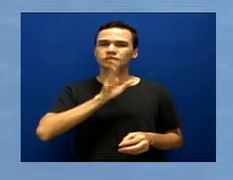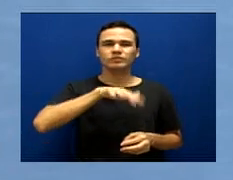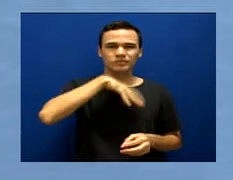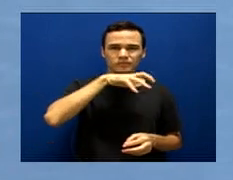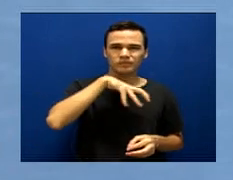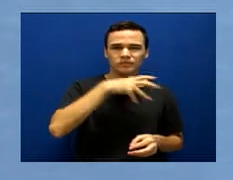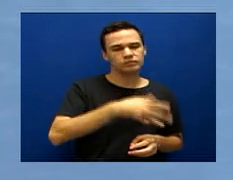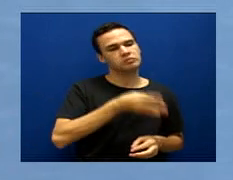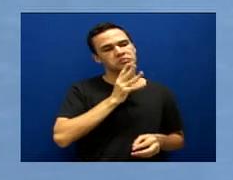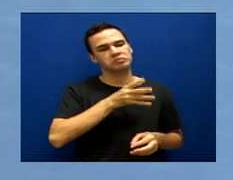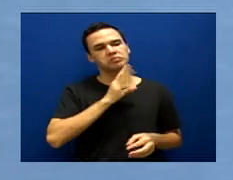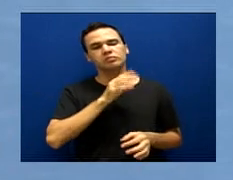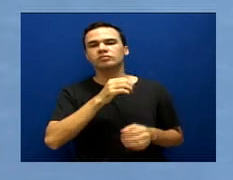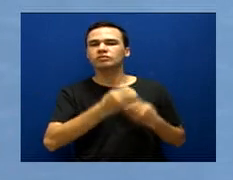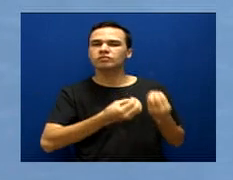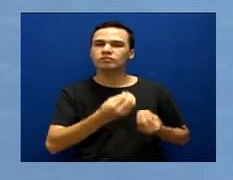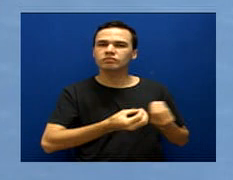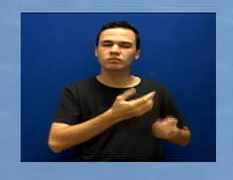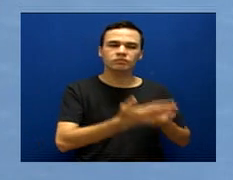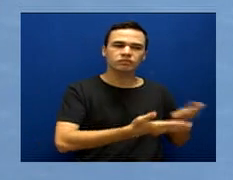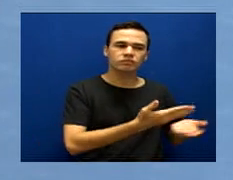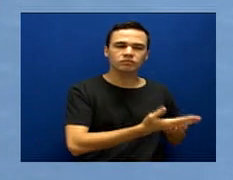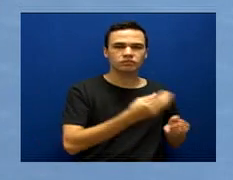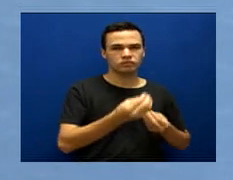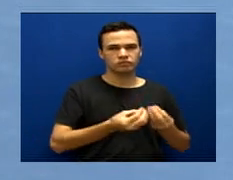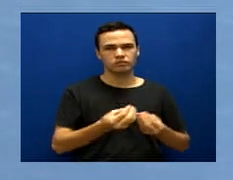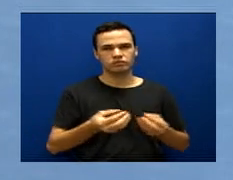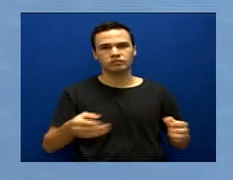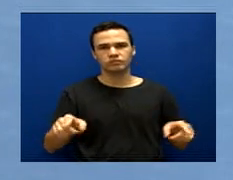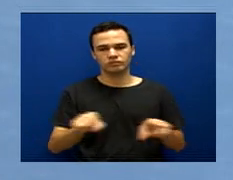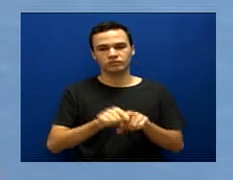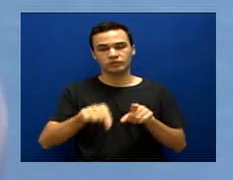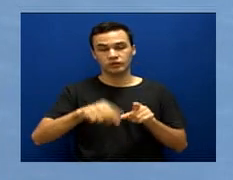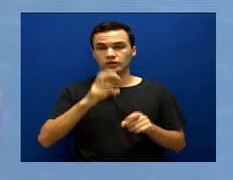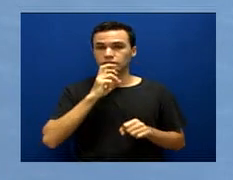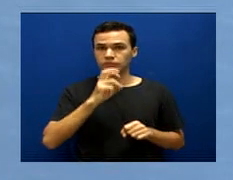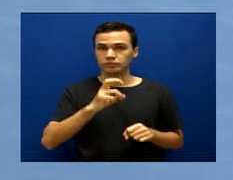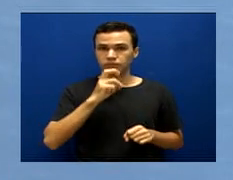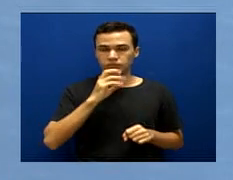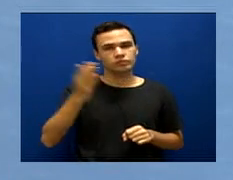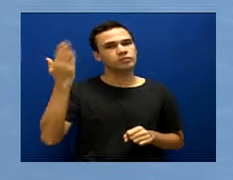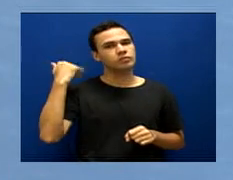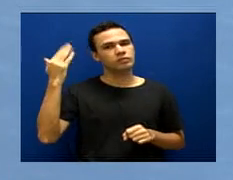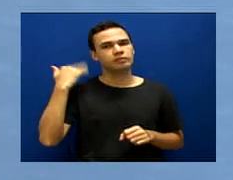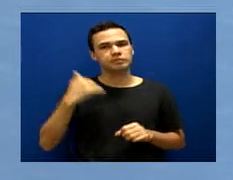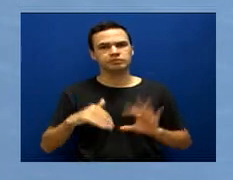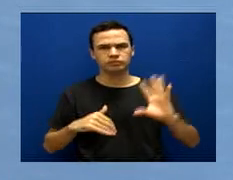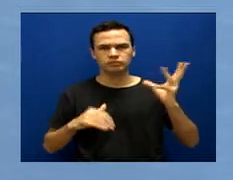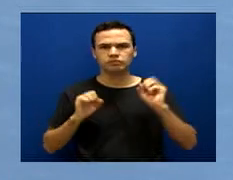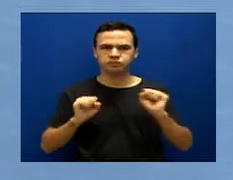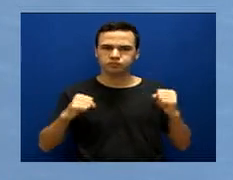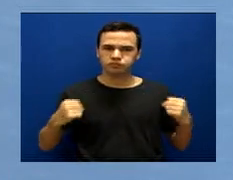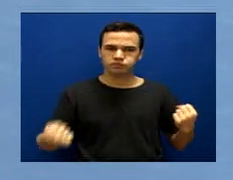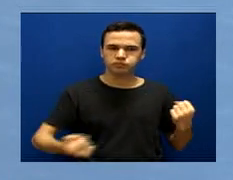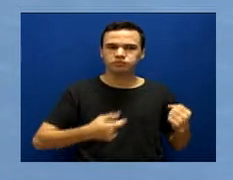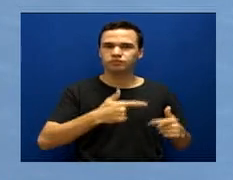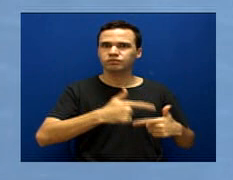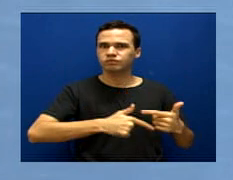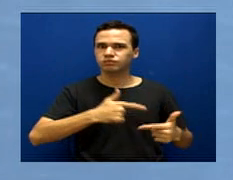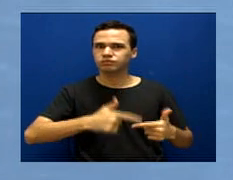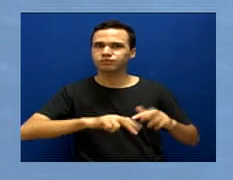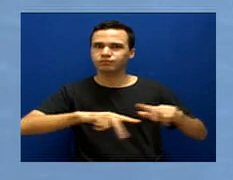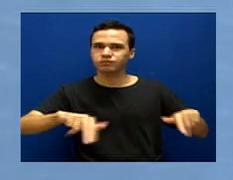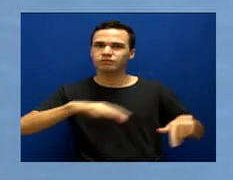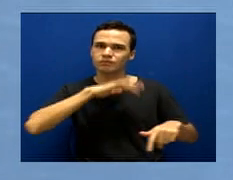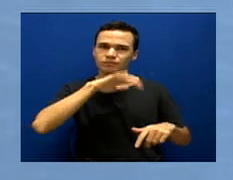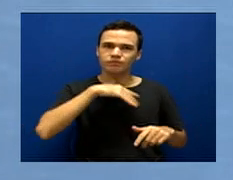animal. Houve momentos aqui que a causa animal em Sorocaba, ela teve ali a todo vapor, não é?